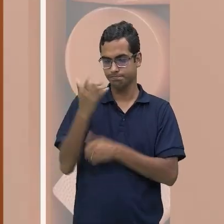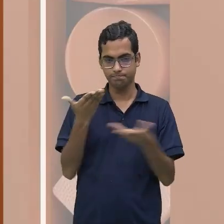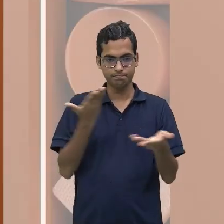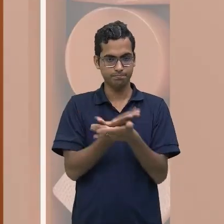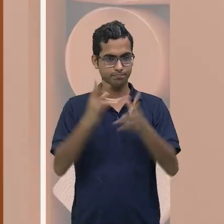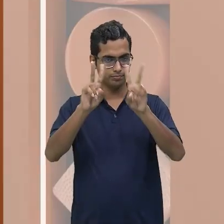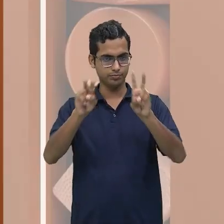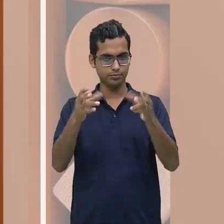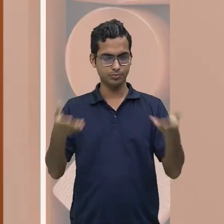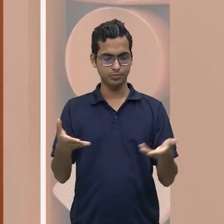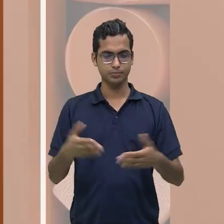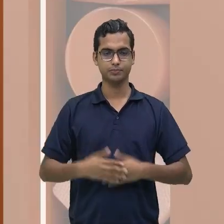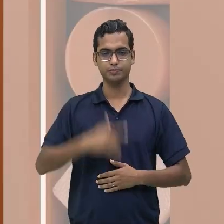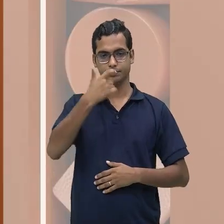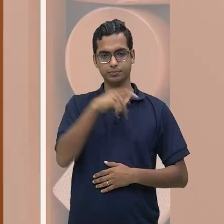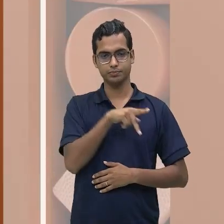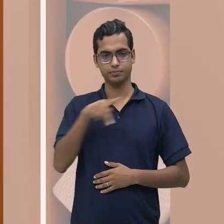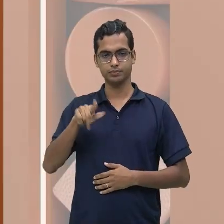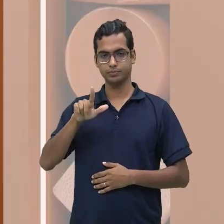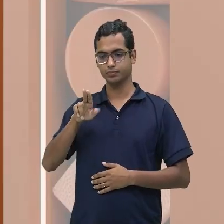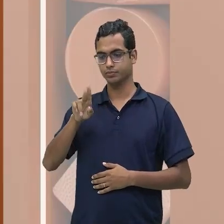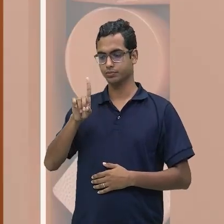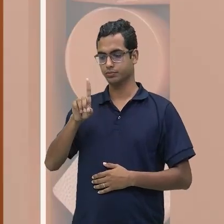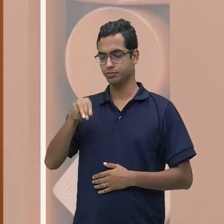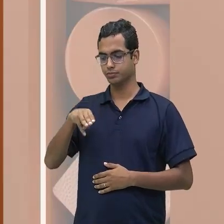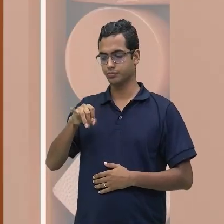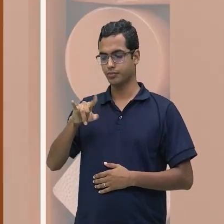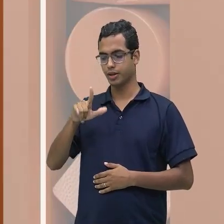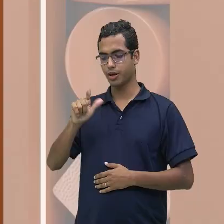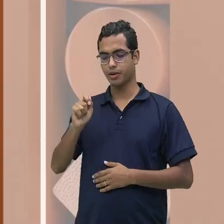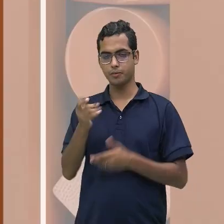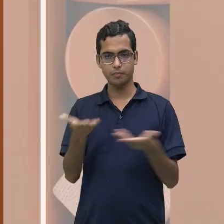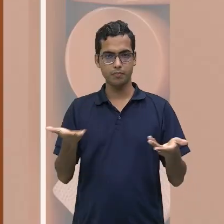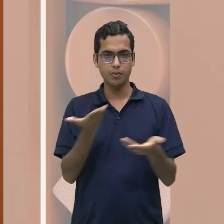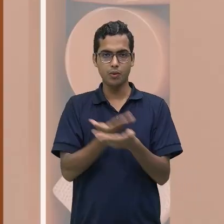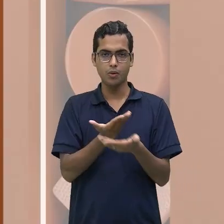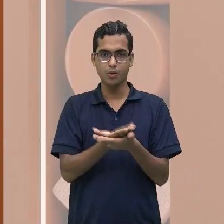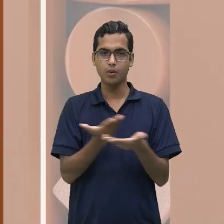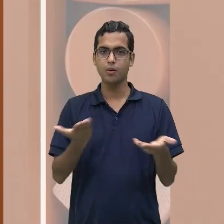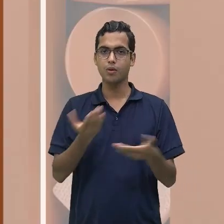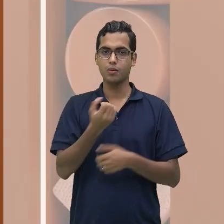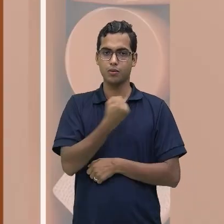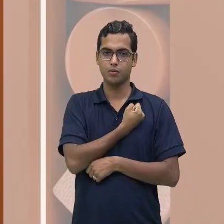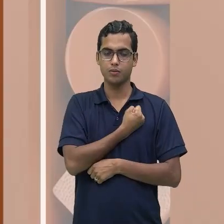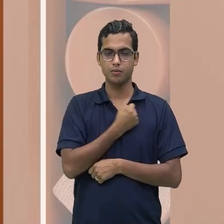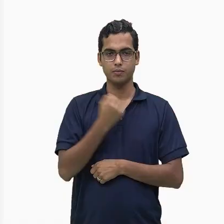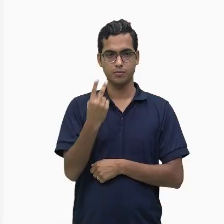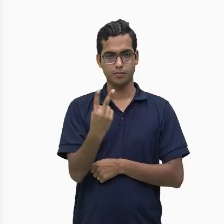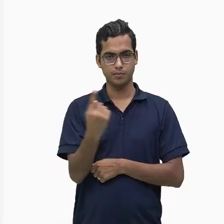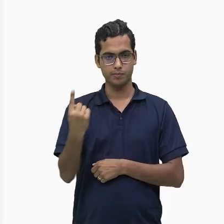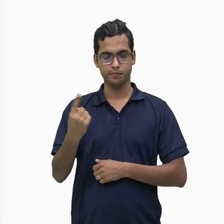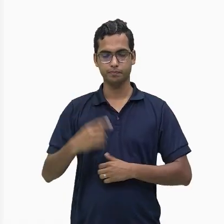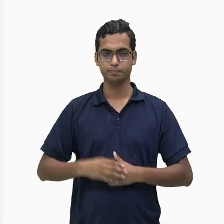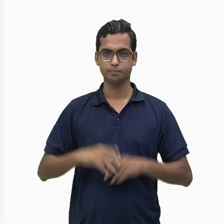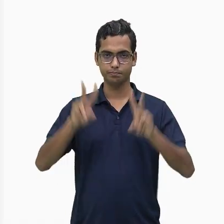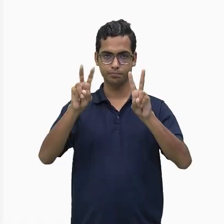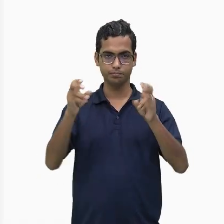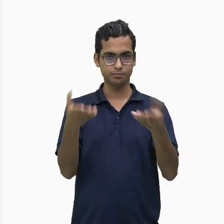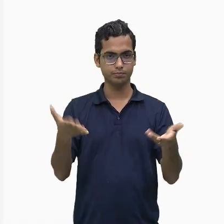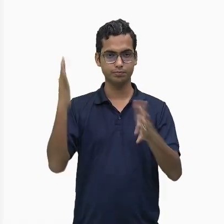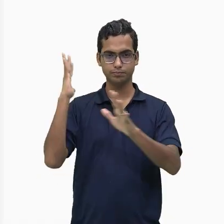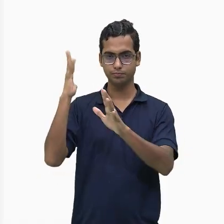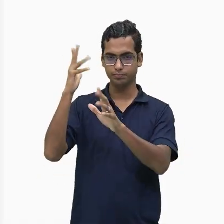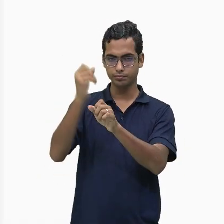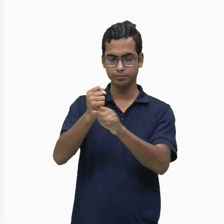tá bom? Eu sou a professora Ludmila Dutra e vamos agora verificar a nossa aula 21, onde nós